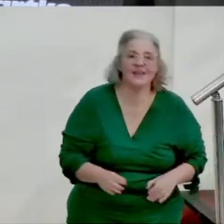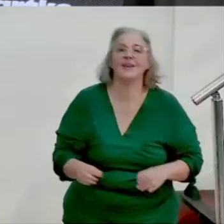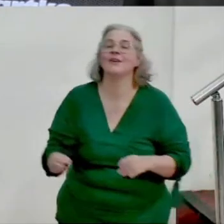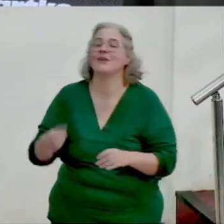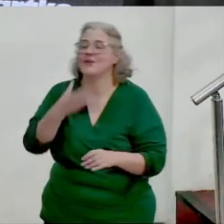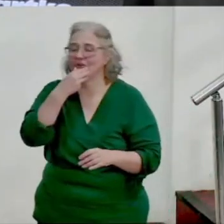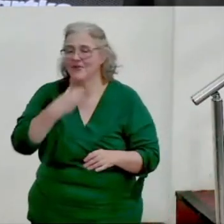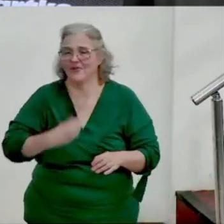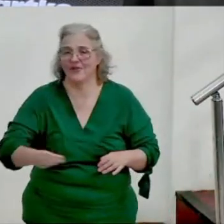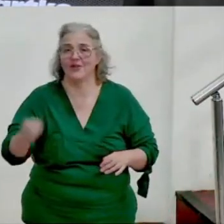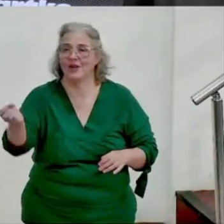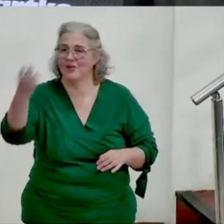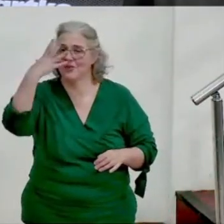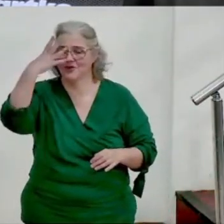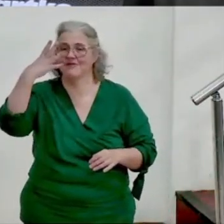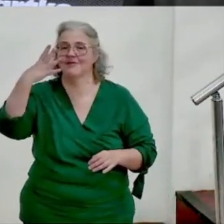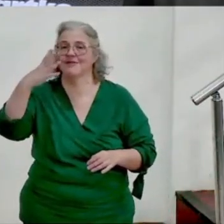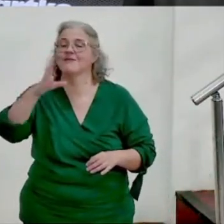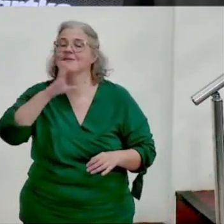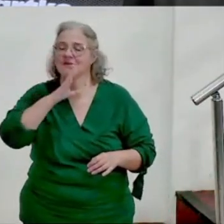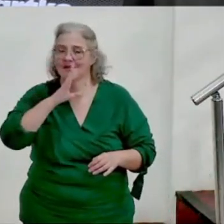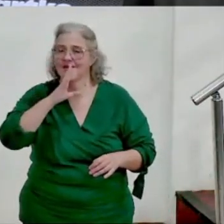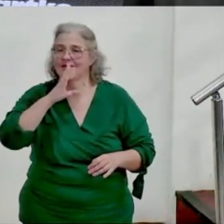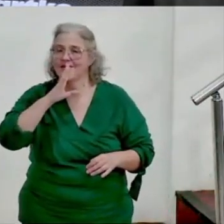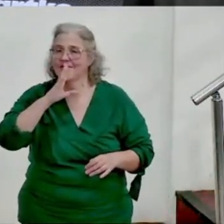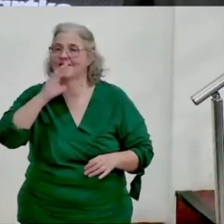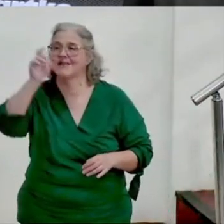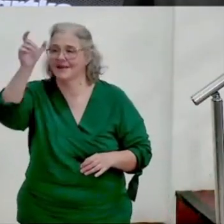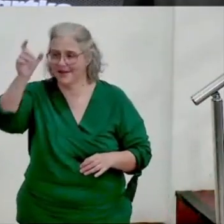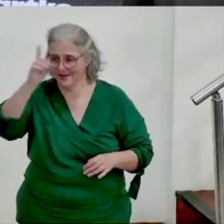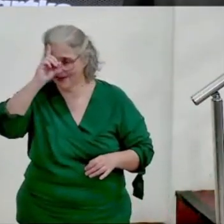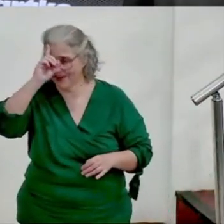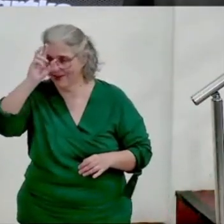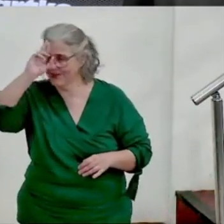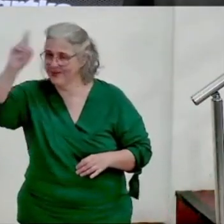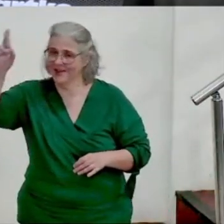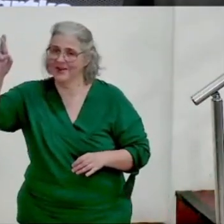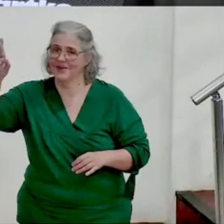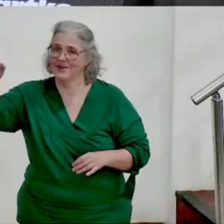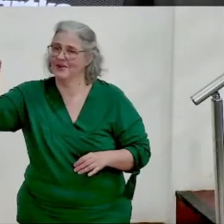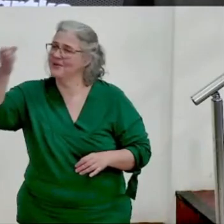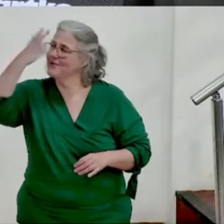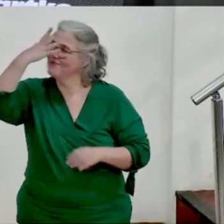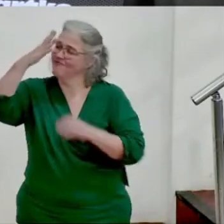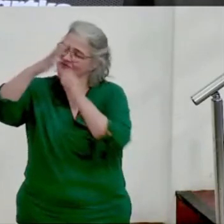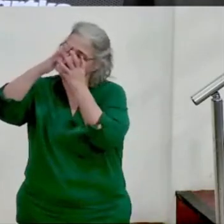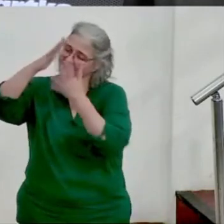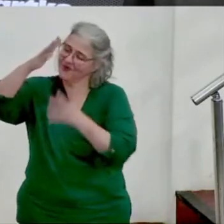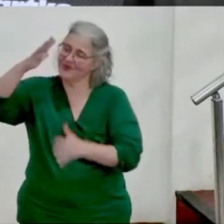Filhos da luz conhecerão aquele dia como um dia de luz. Eles não serão pegos de